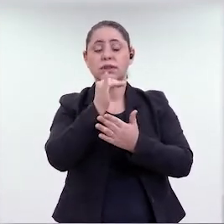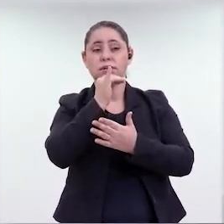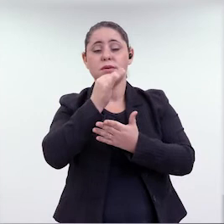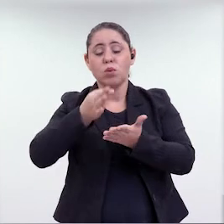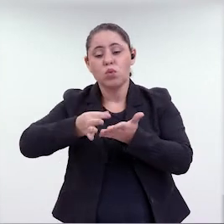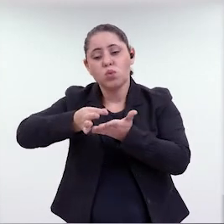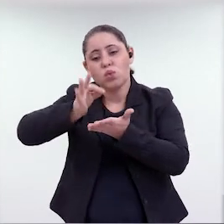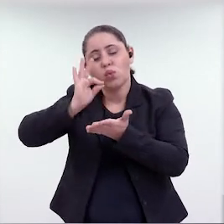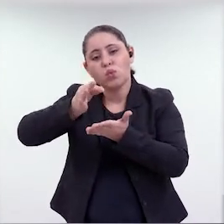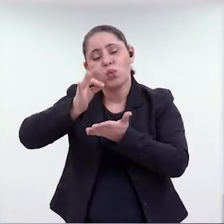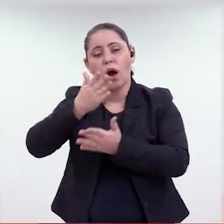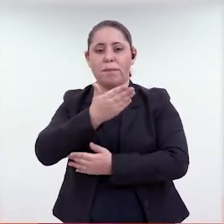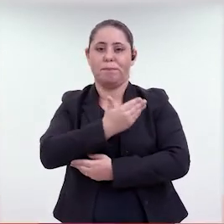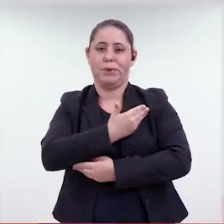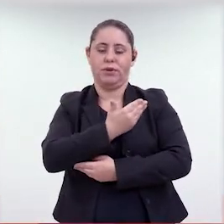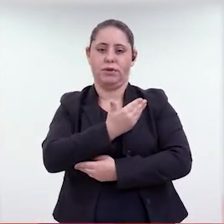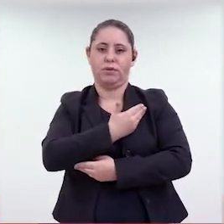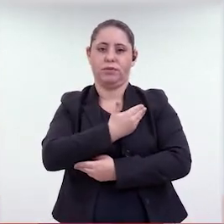ou uma amiga,